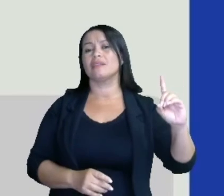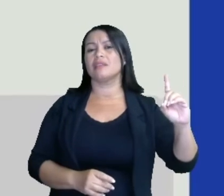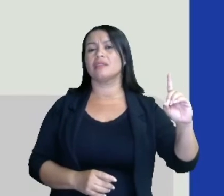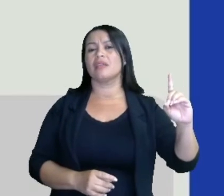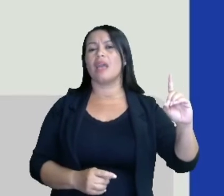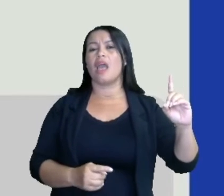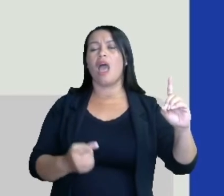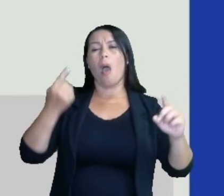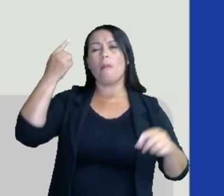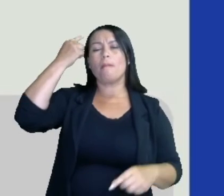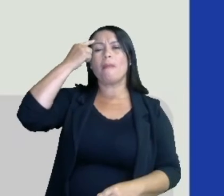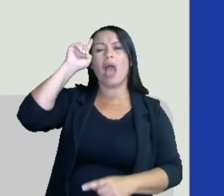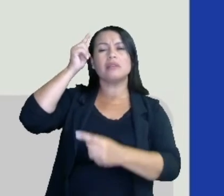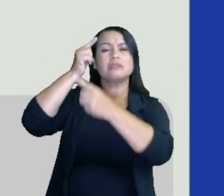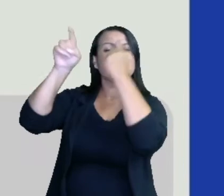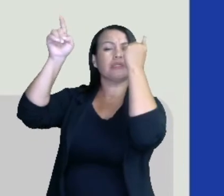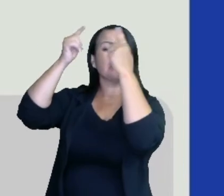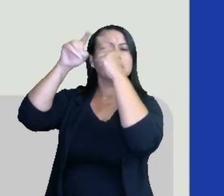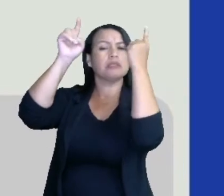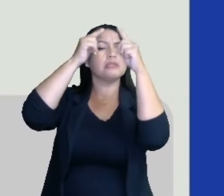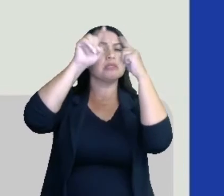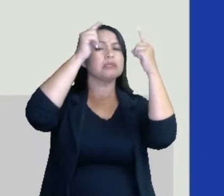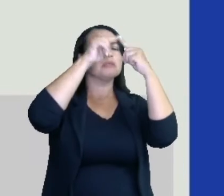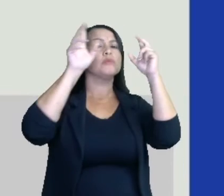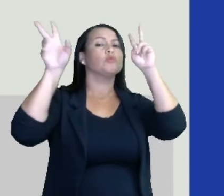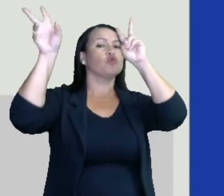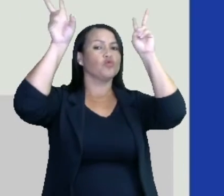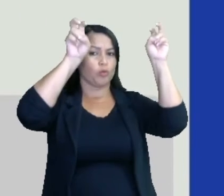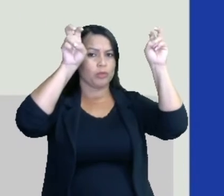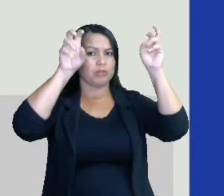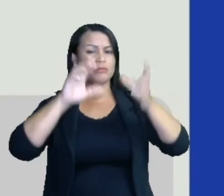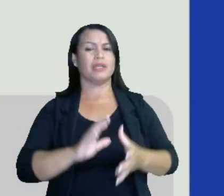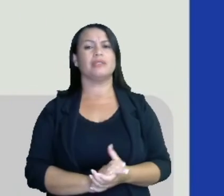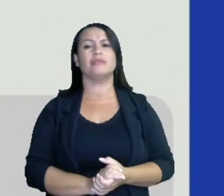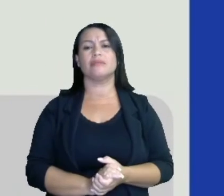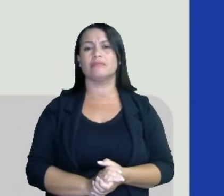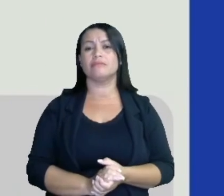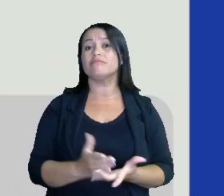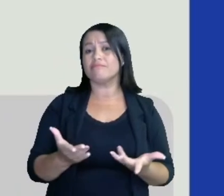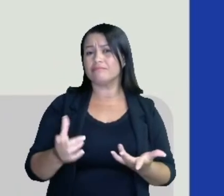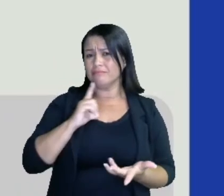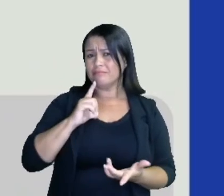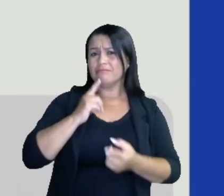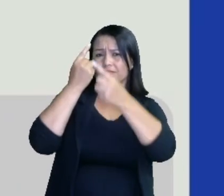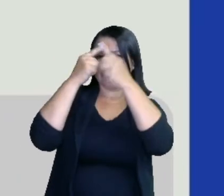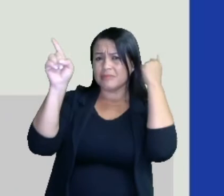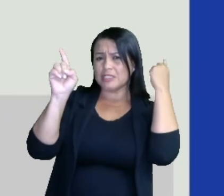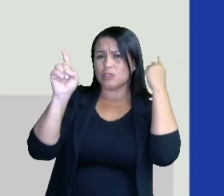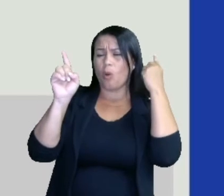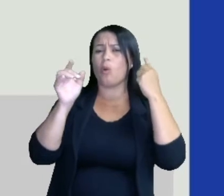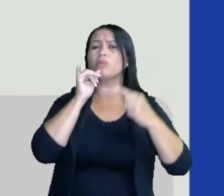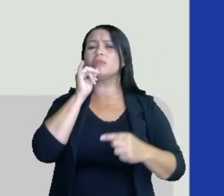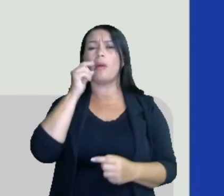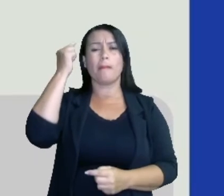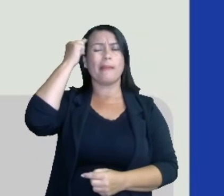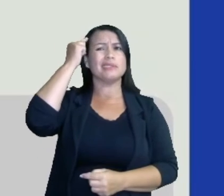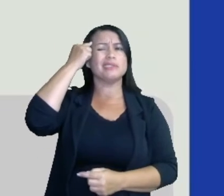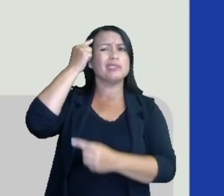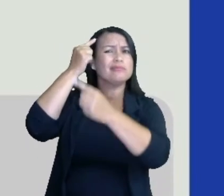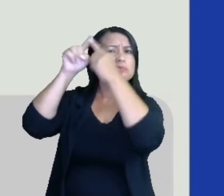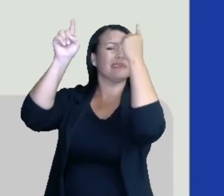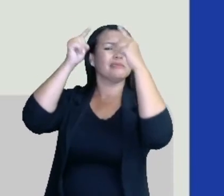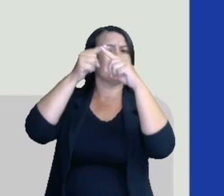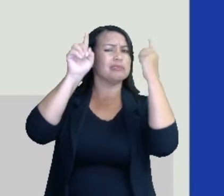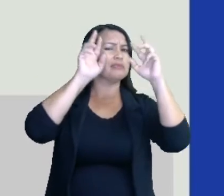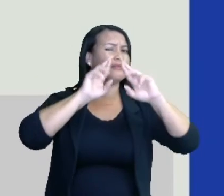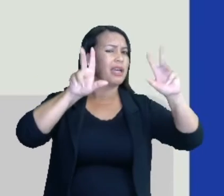de pensamentos sobre um assunto. Tá tendo um desencontro aí? Cada pessoa pensando uma coisa diferente